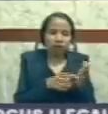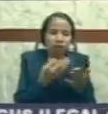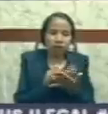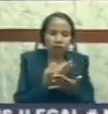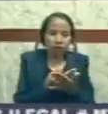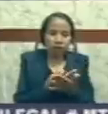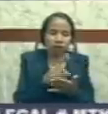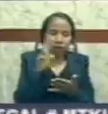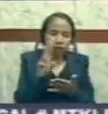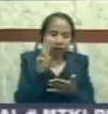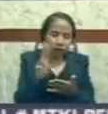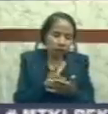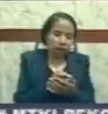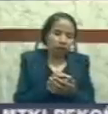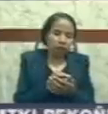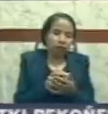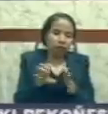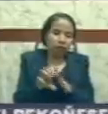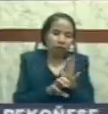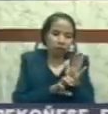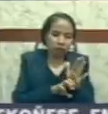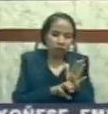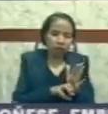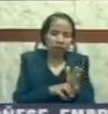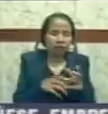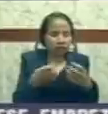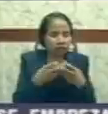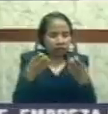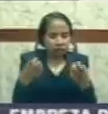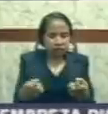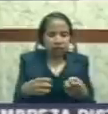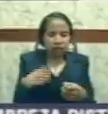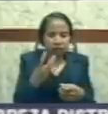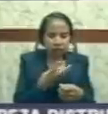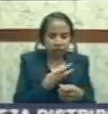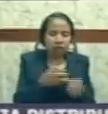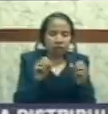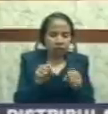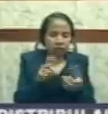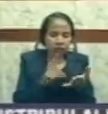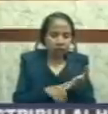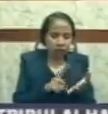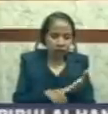orçamento de gestão financeira ou constituição nem bote que está aqui, nem bem aqui também discute, mas bem